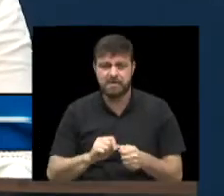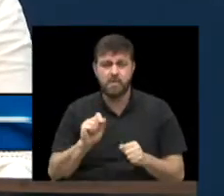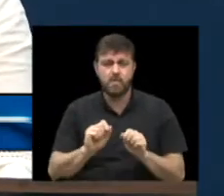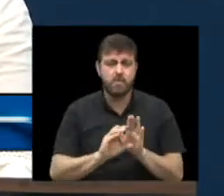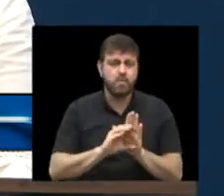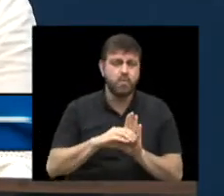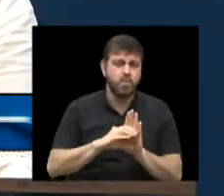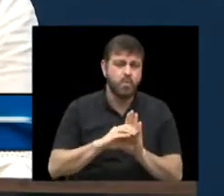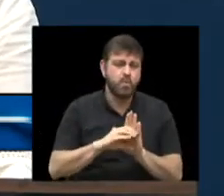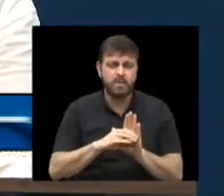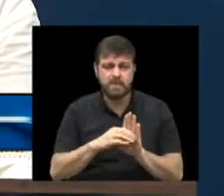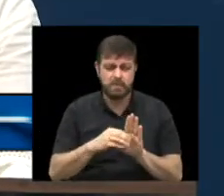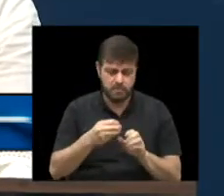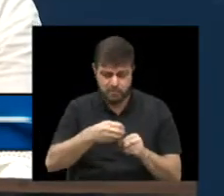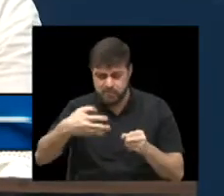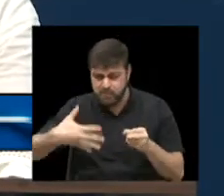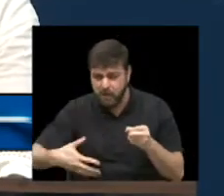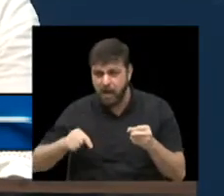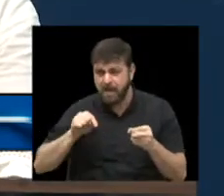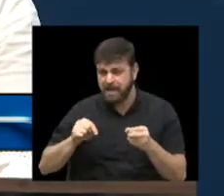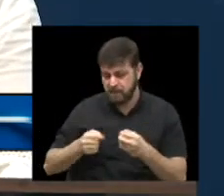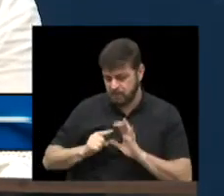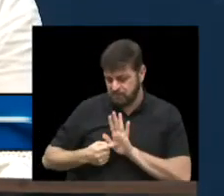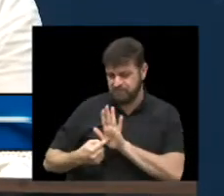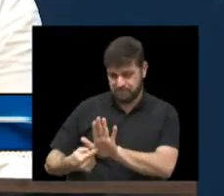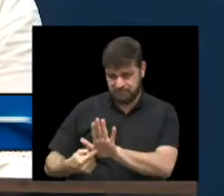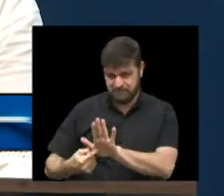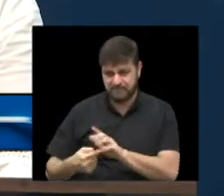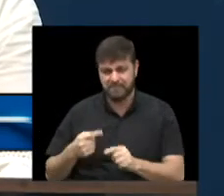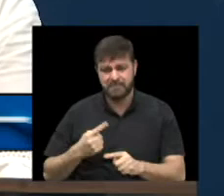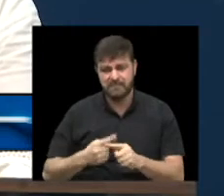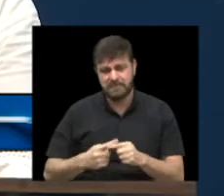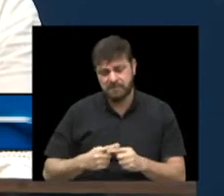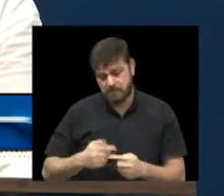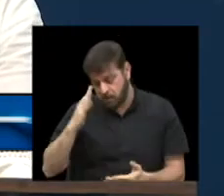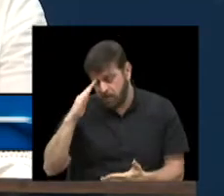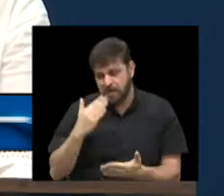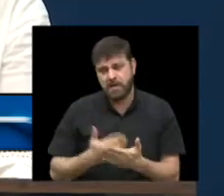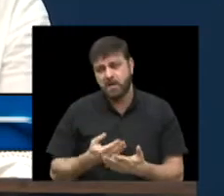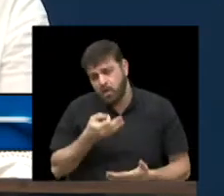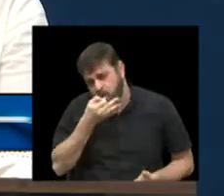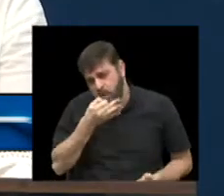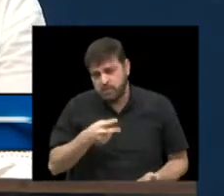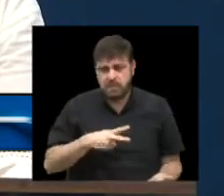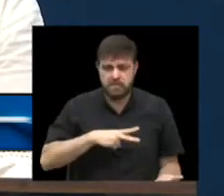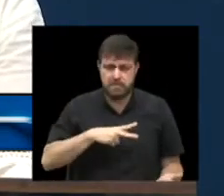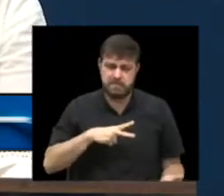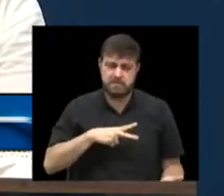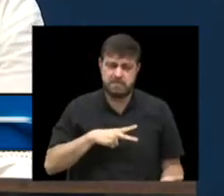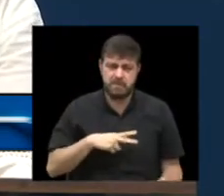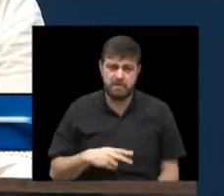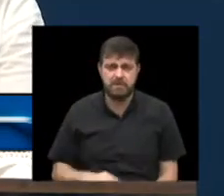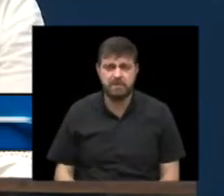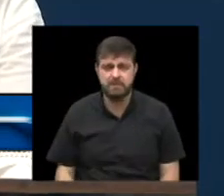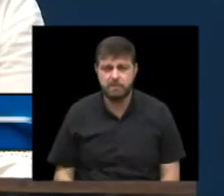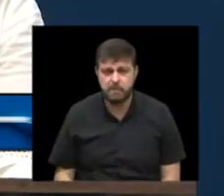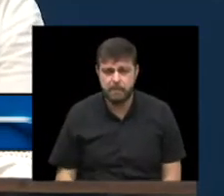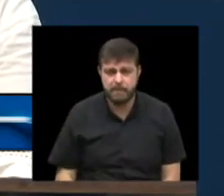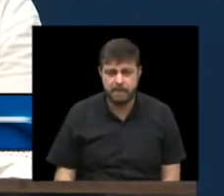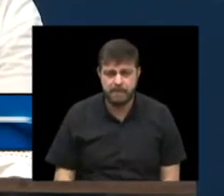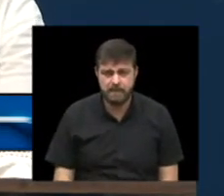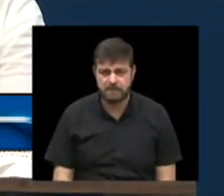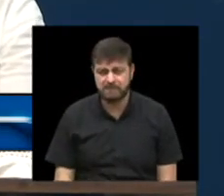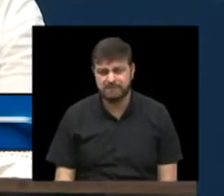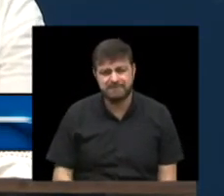conteúdo das emendas que eu apresentei, porque eu acredito, nobres colegas, que